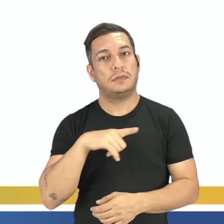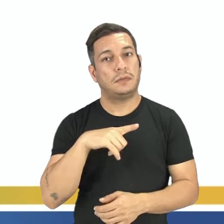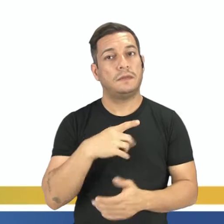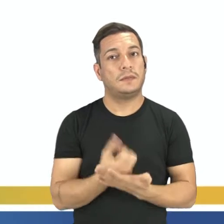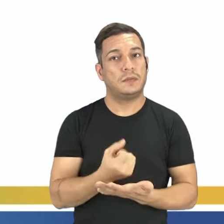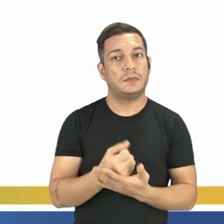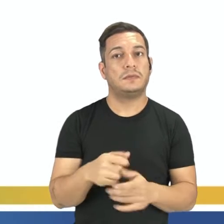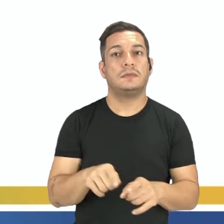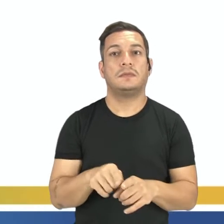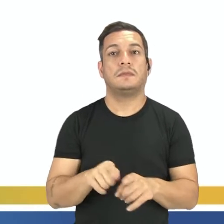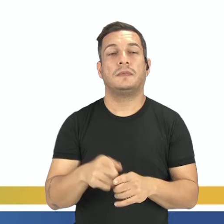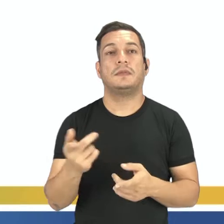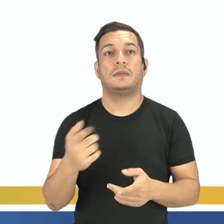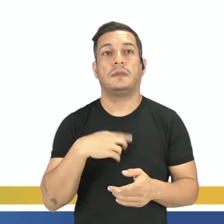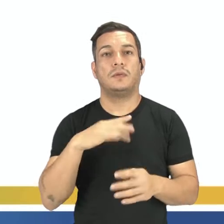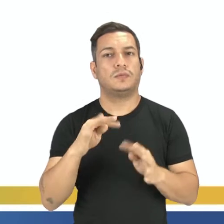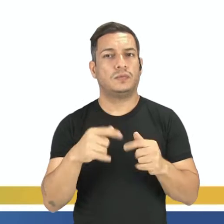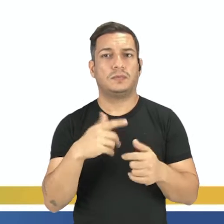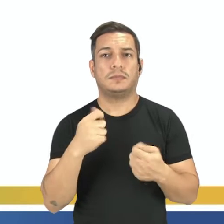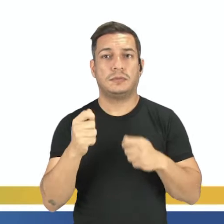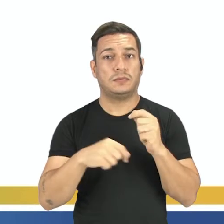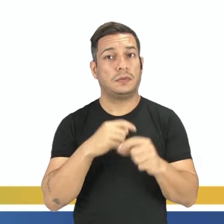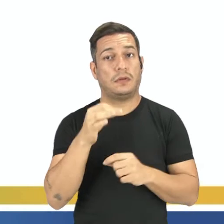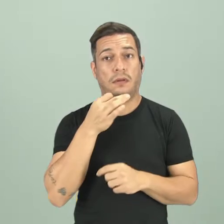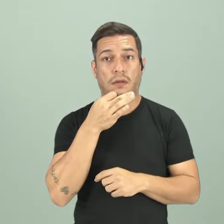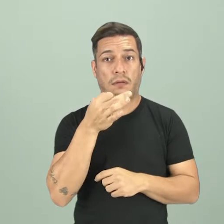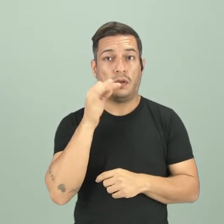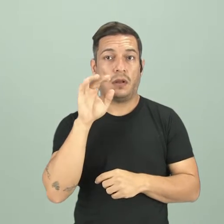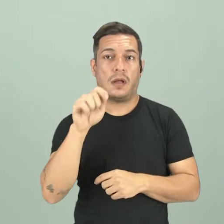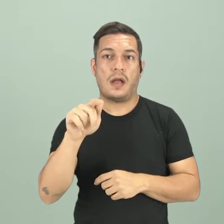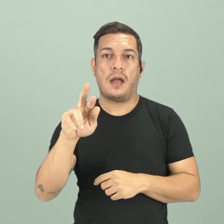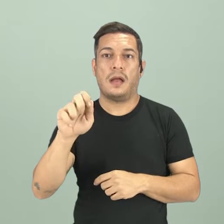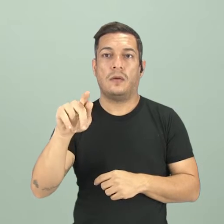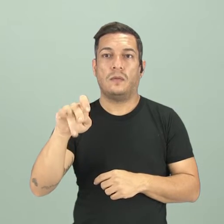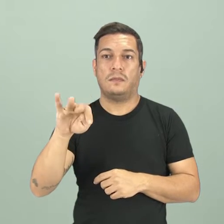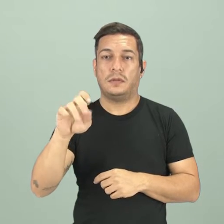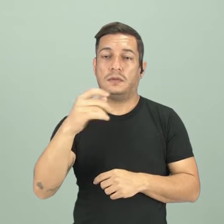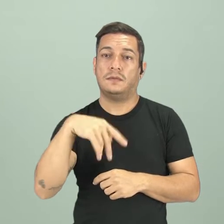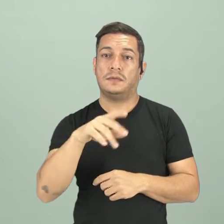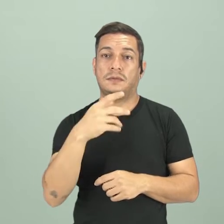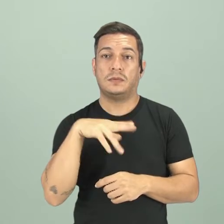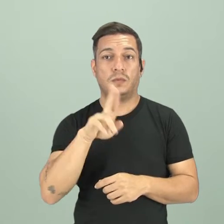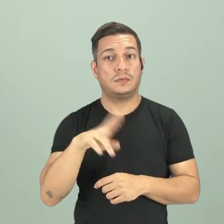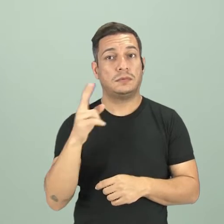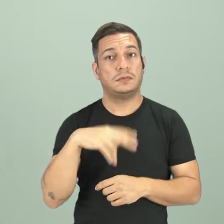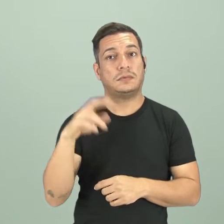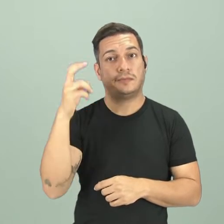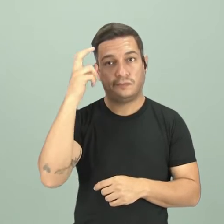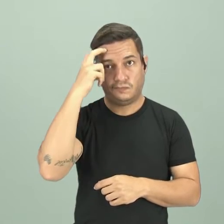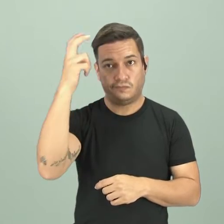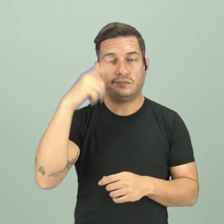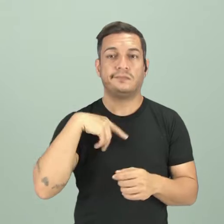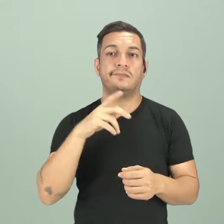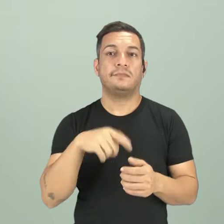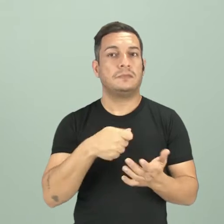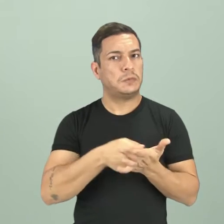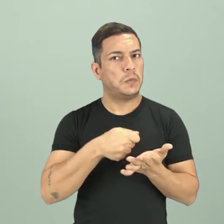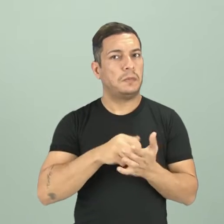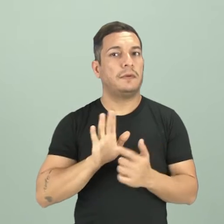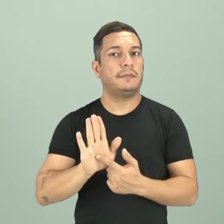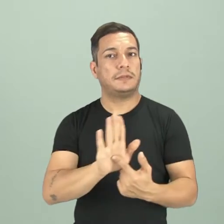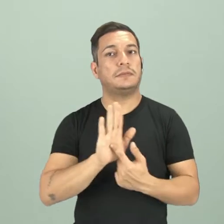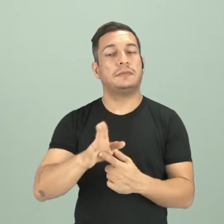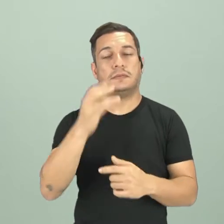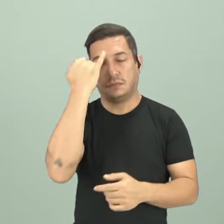Então, tudo isso, gente, vai ser a base da tua argumentação. O que você vai usar do teu repertório cultural para defender aquela ideia que você está apresentando